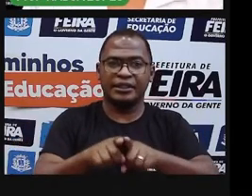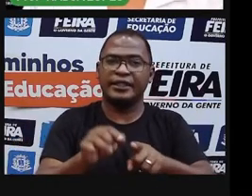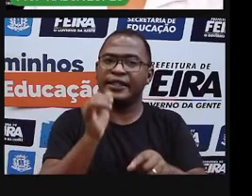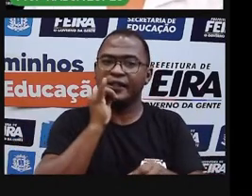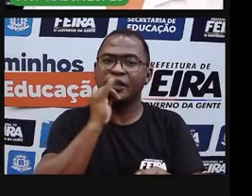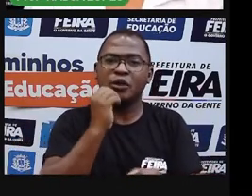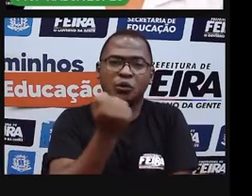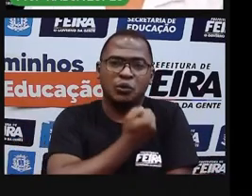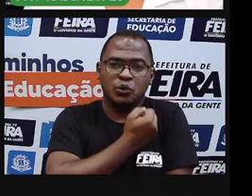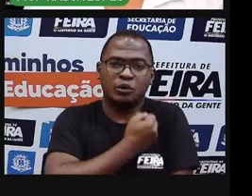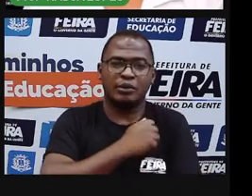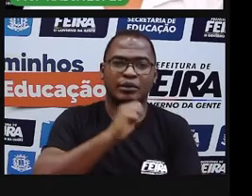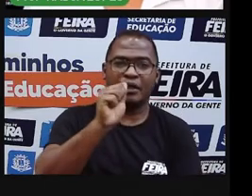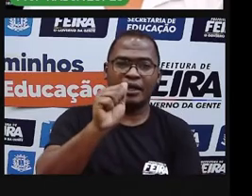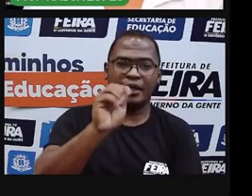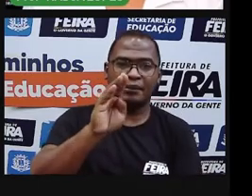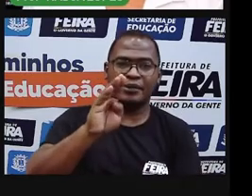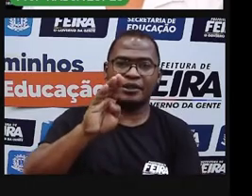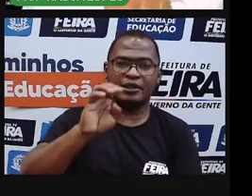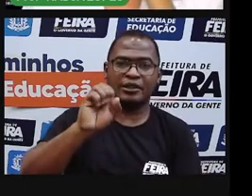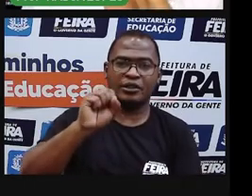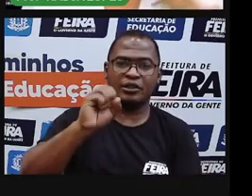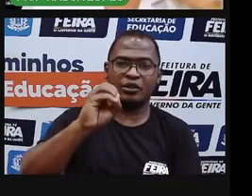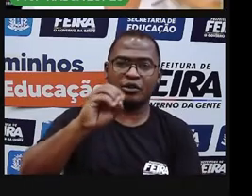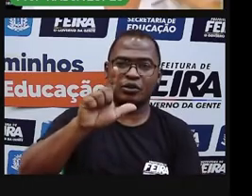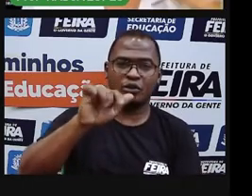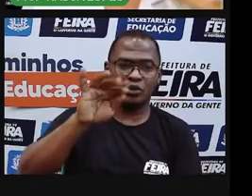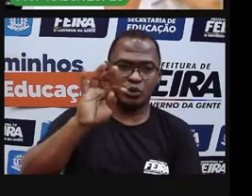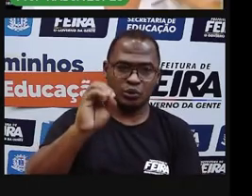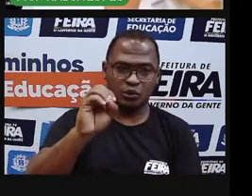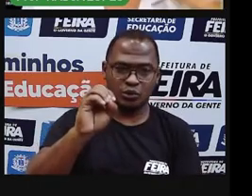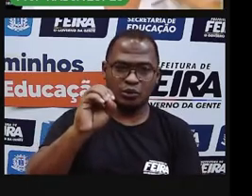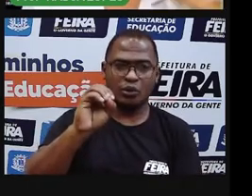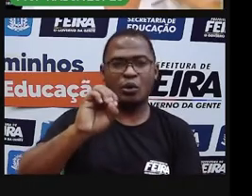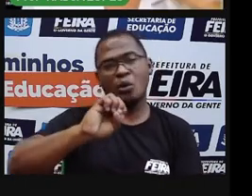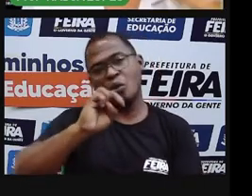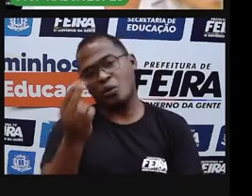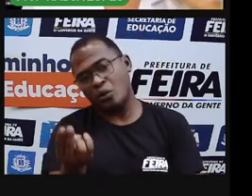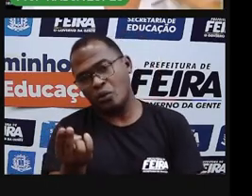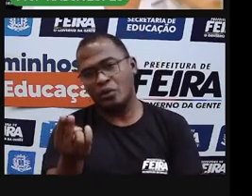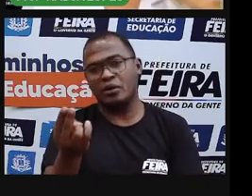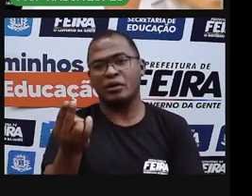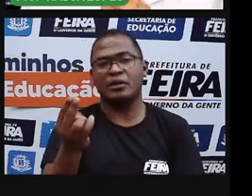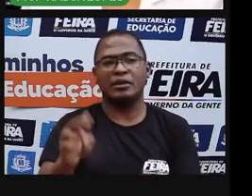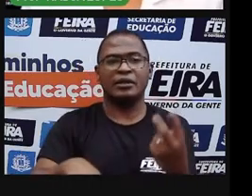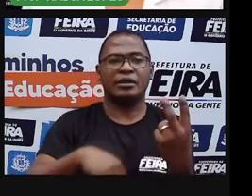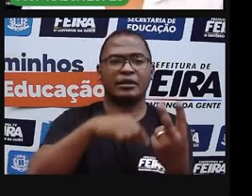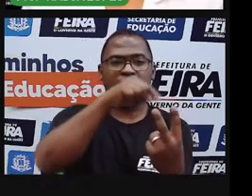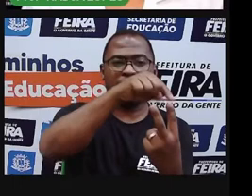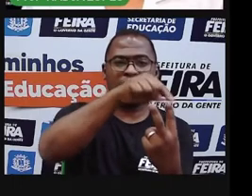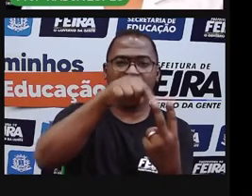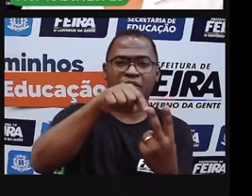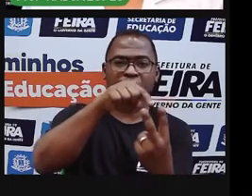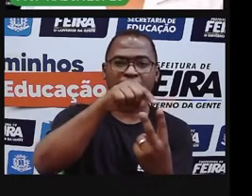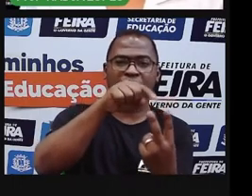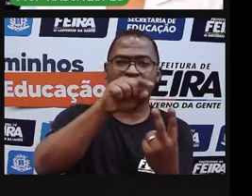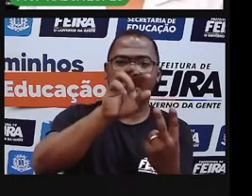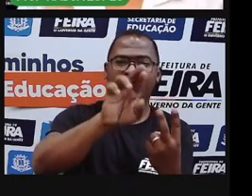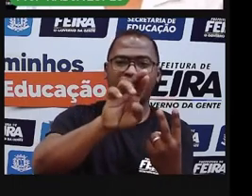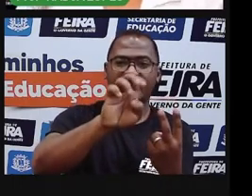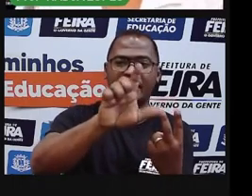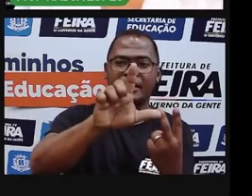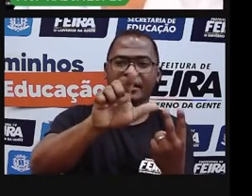relativo né quando a posição Trader de acordo com a posição que ele ocupa parece Borges tem aí